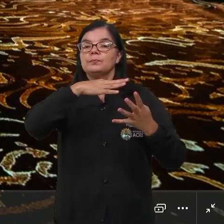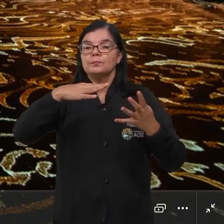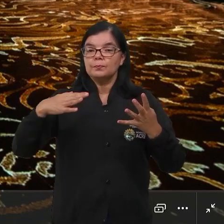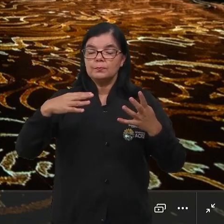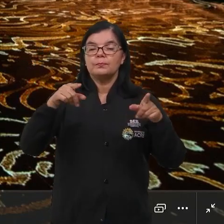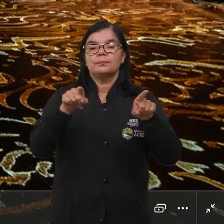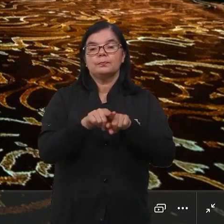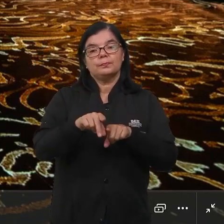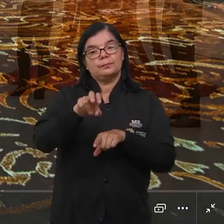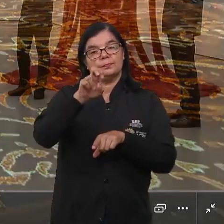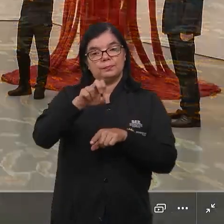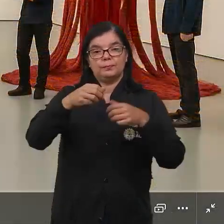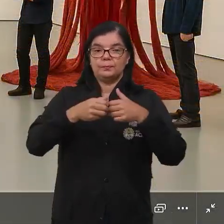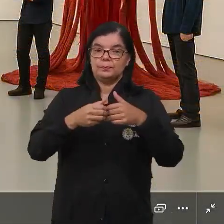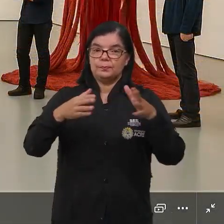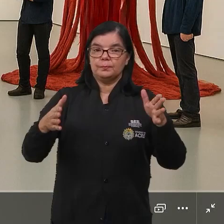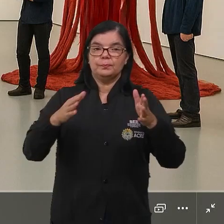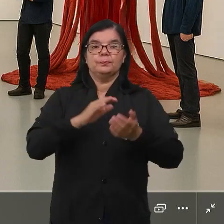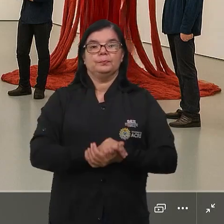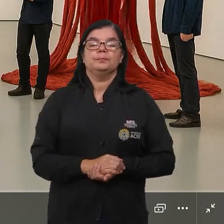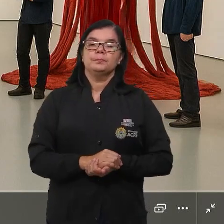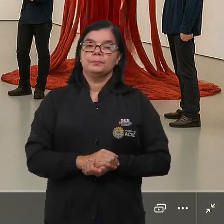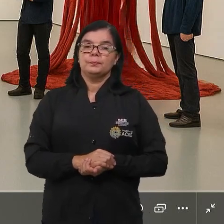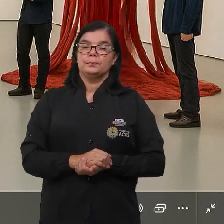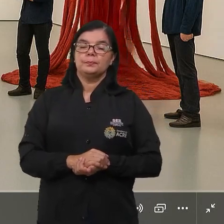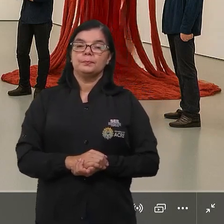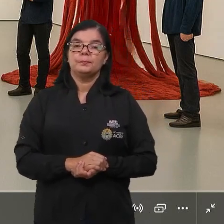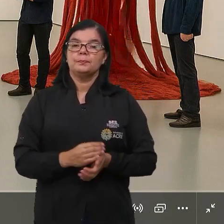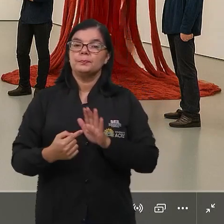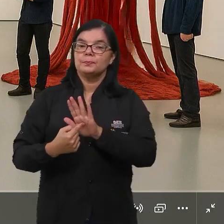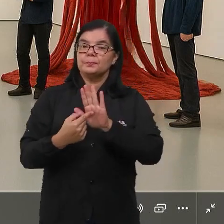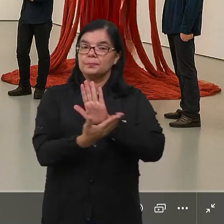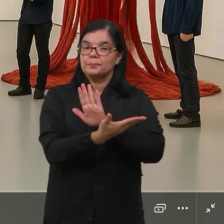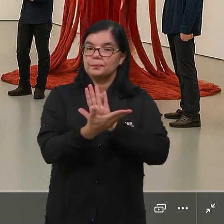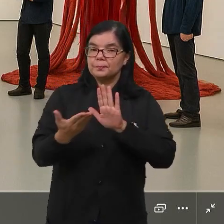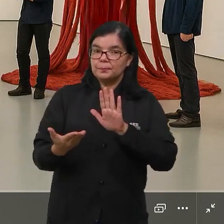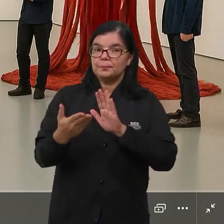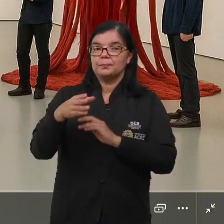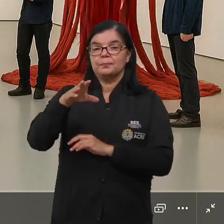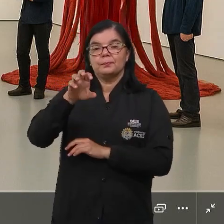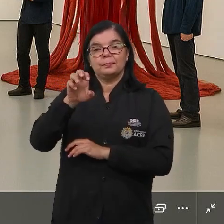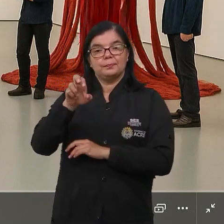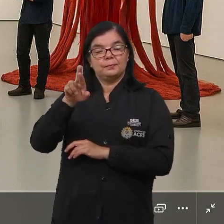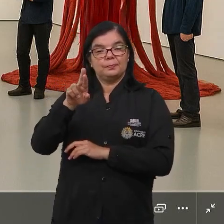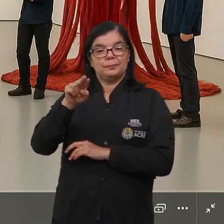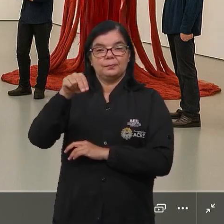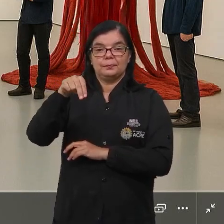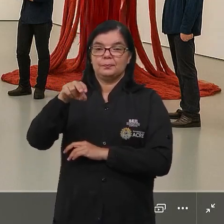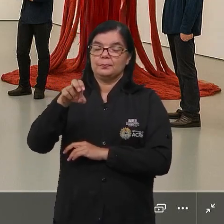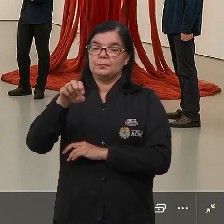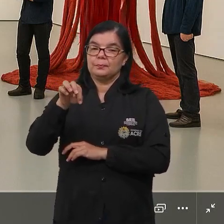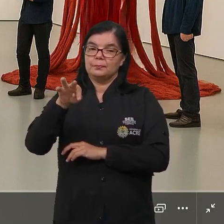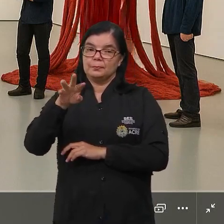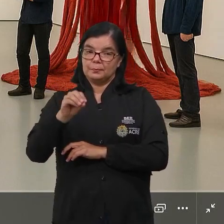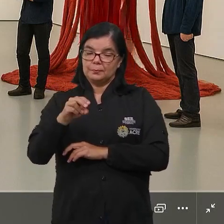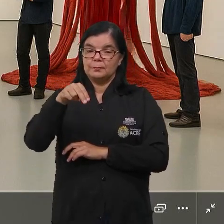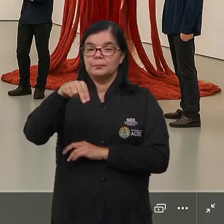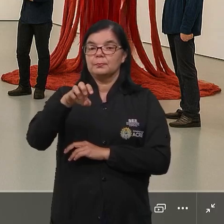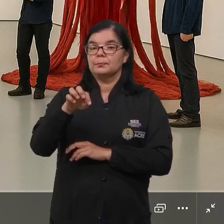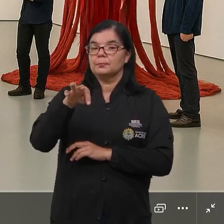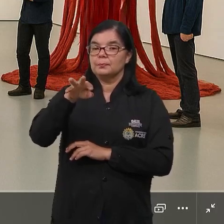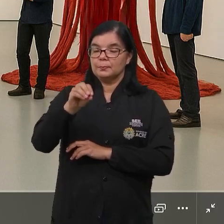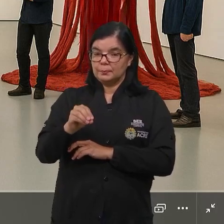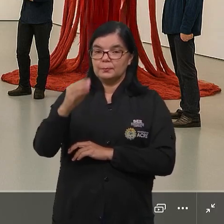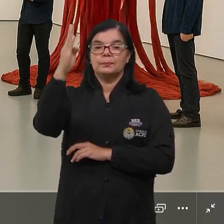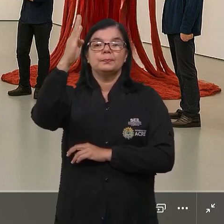E a etapa 5 é a abertura ao público. Agora eu apresento para vocês Ernesto Neto, que é um artista